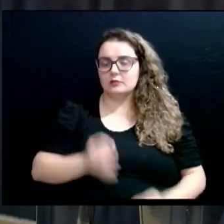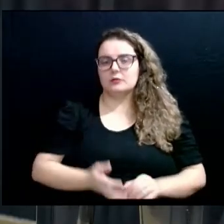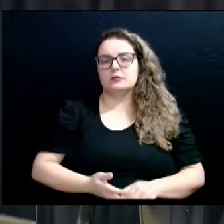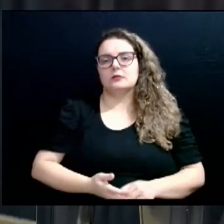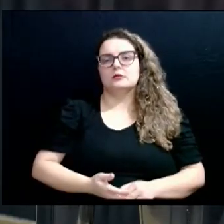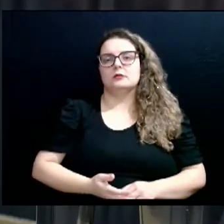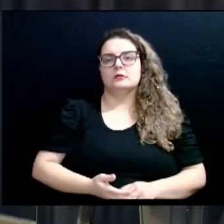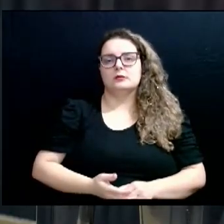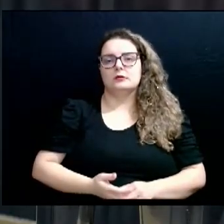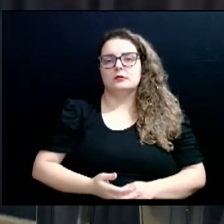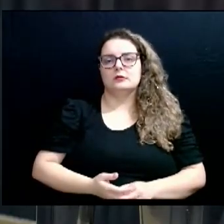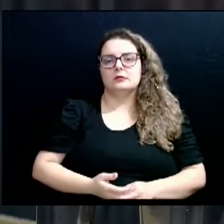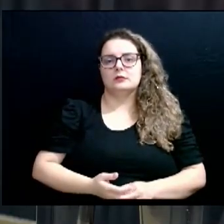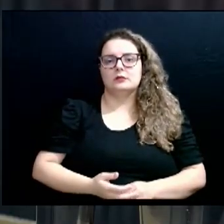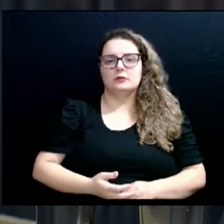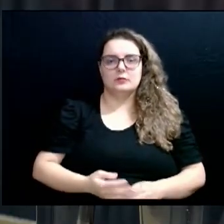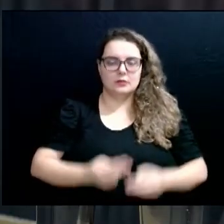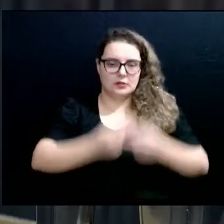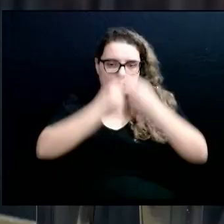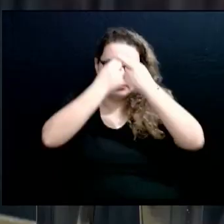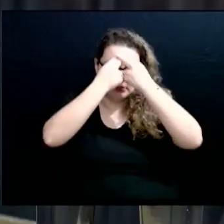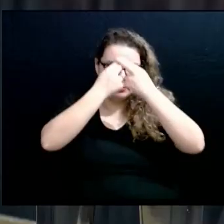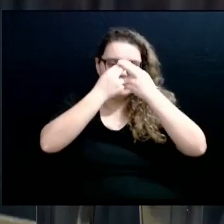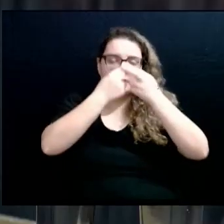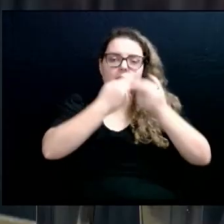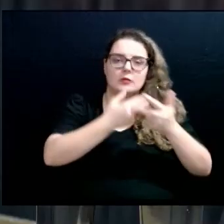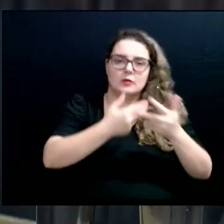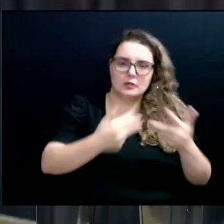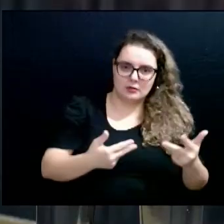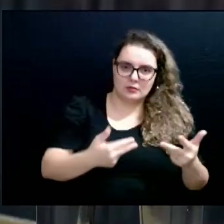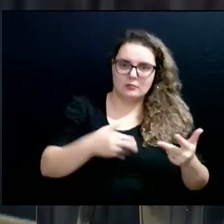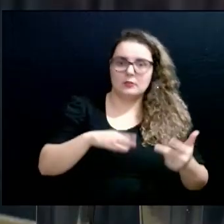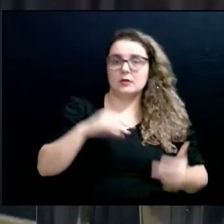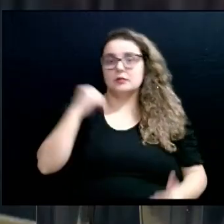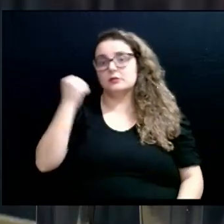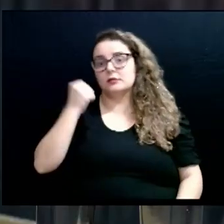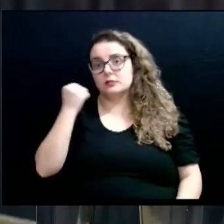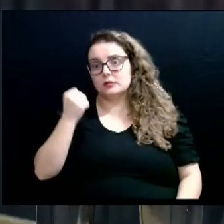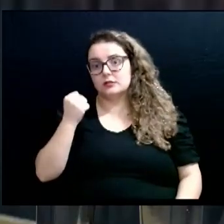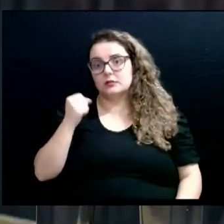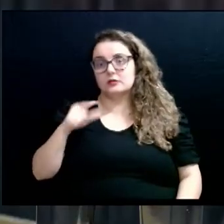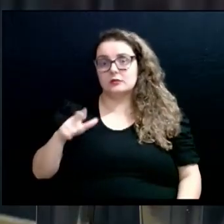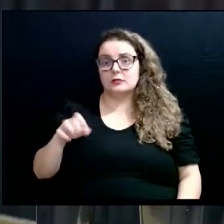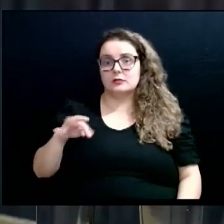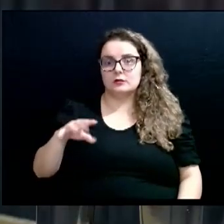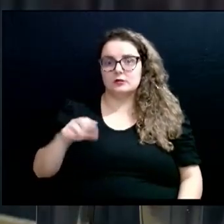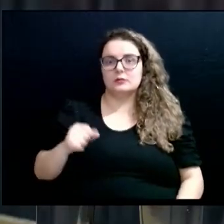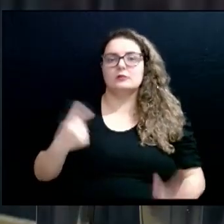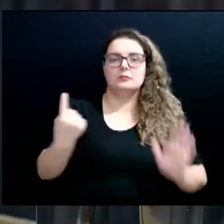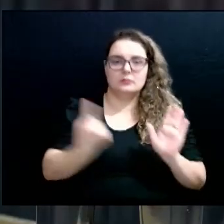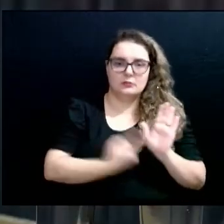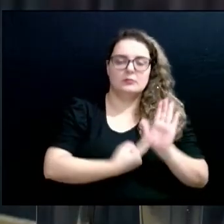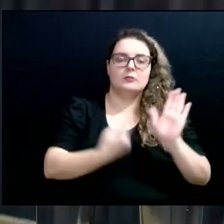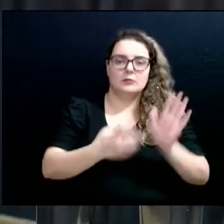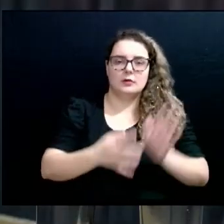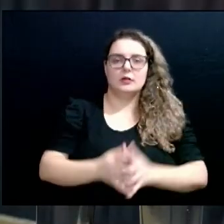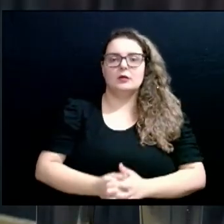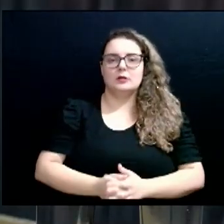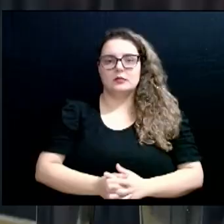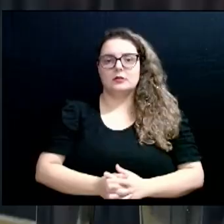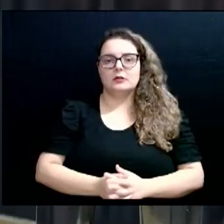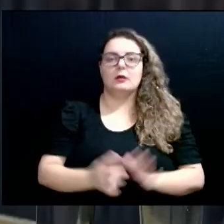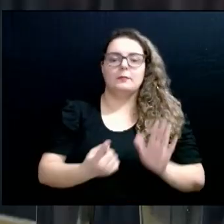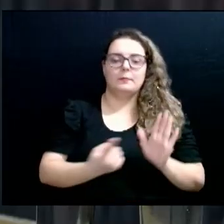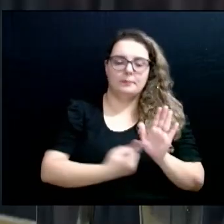trauma, né, é uma Sim. situação muito mais grave. Eu acho que o que a Letícia quis dizer são marcas mesmo, né, Uhum. marcas